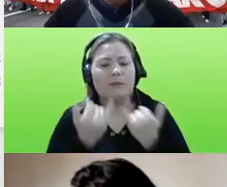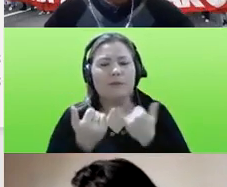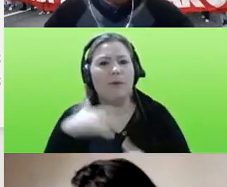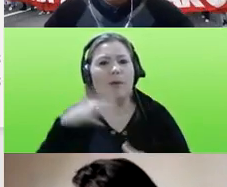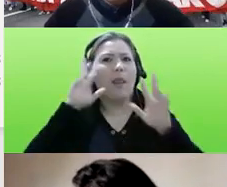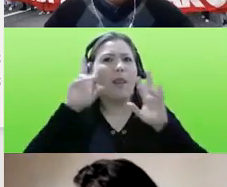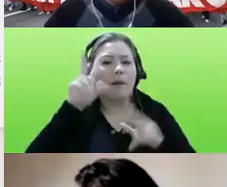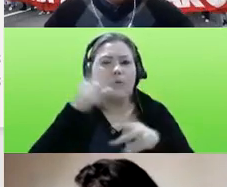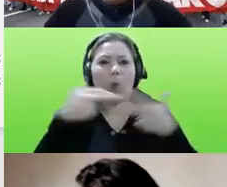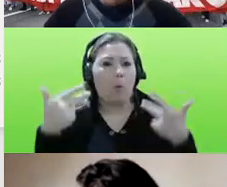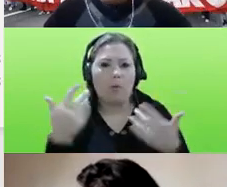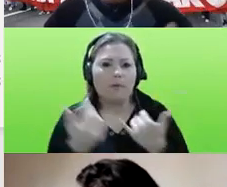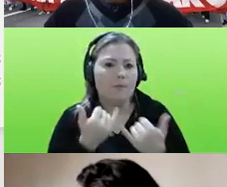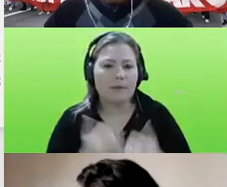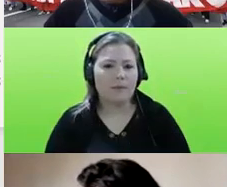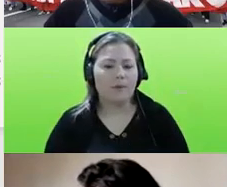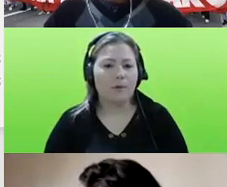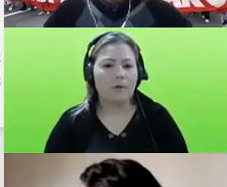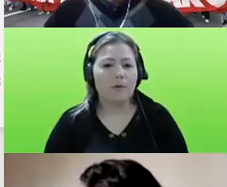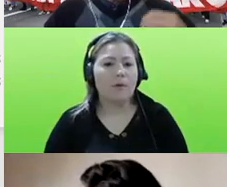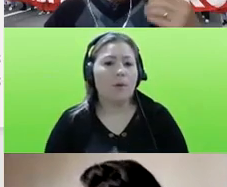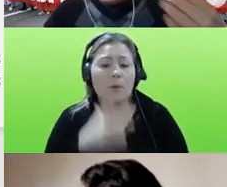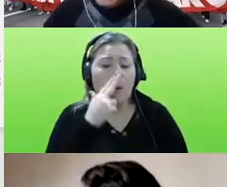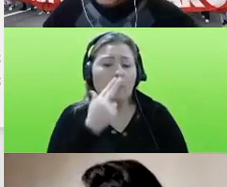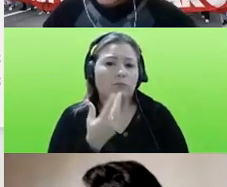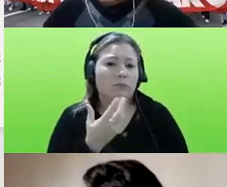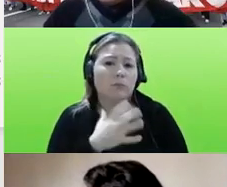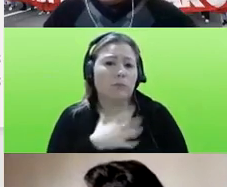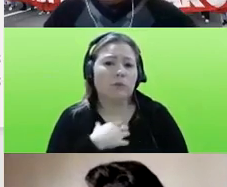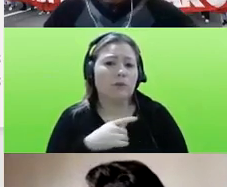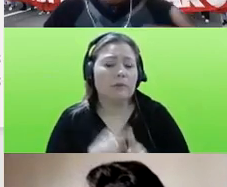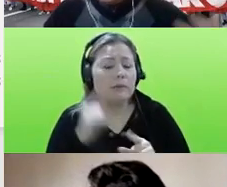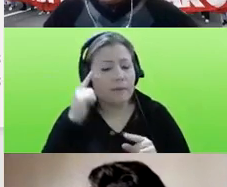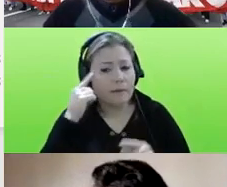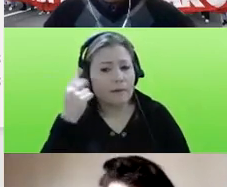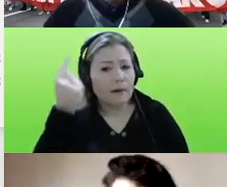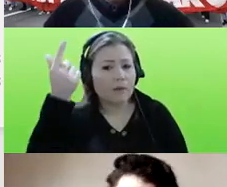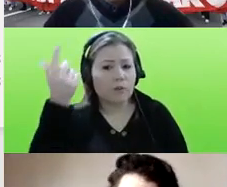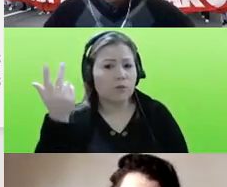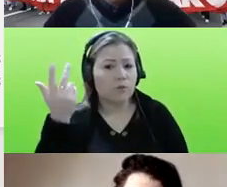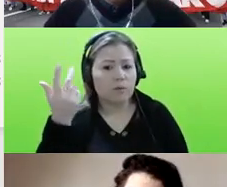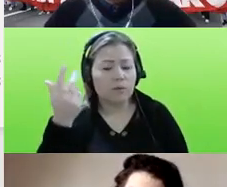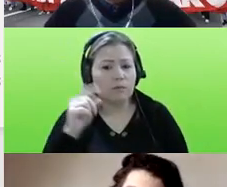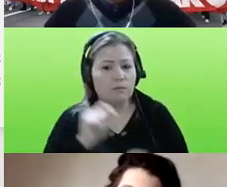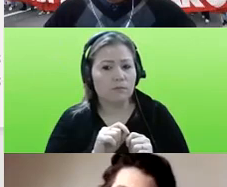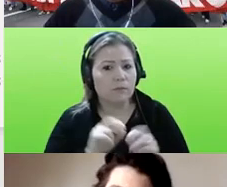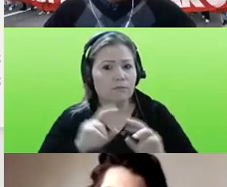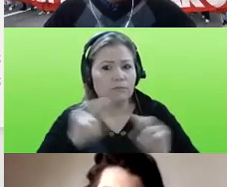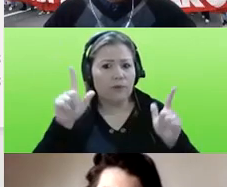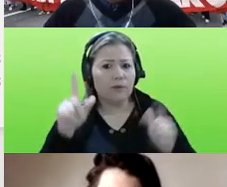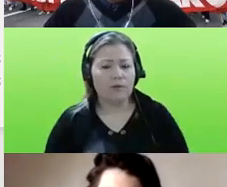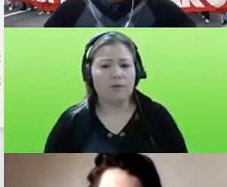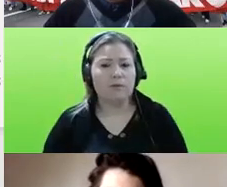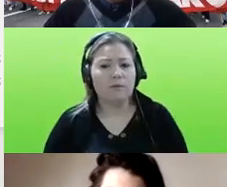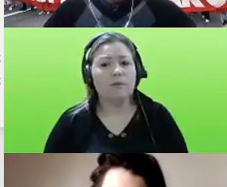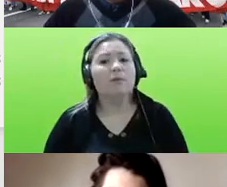por exemplo, não é? Como de uma maneira criativa, produtiva. Não é? Então, se